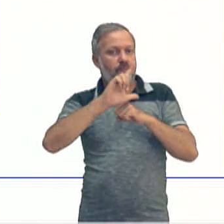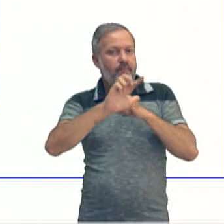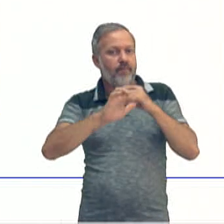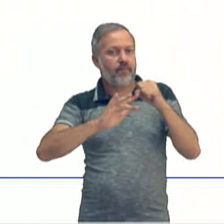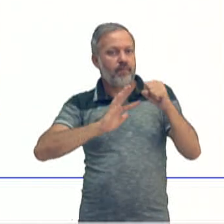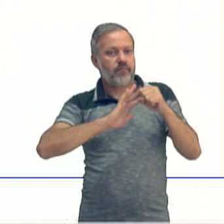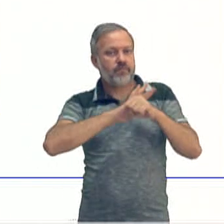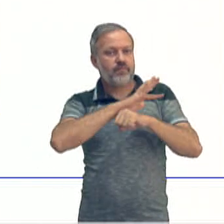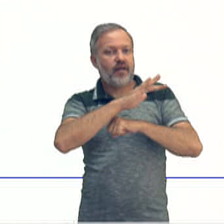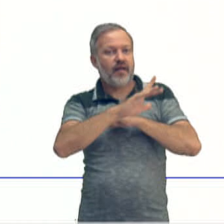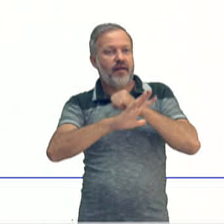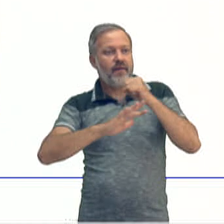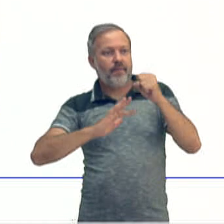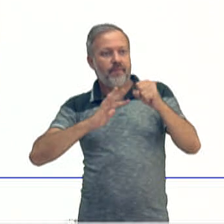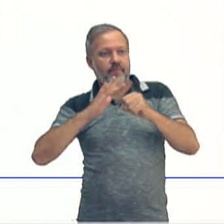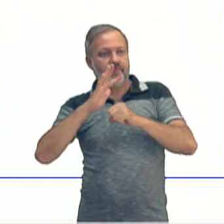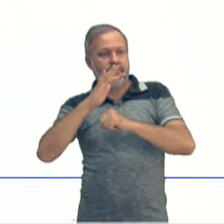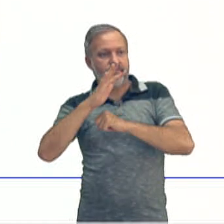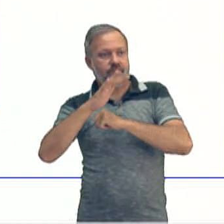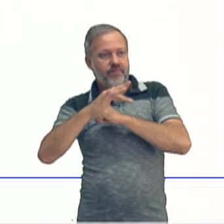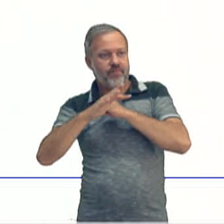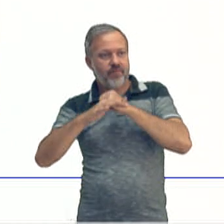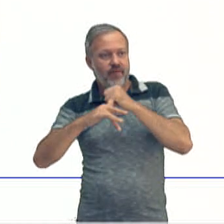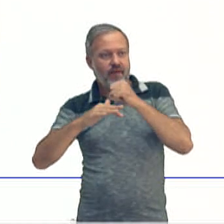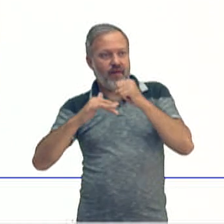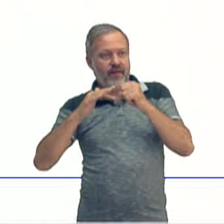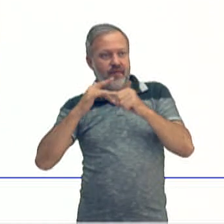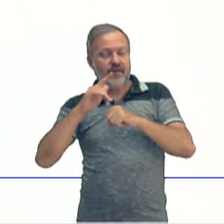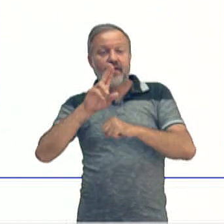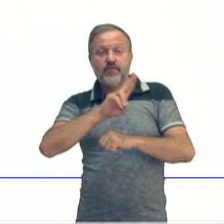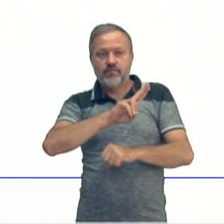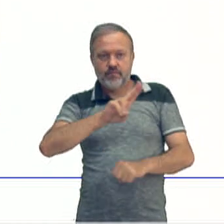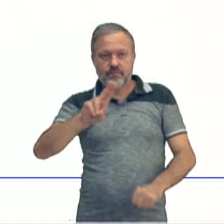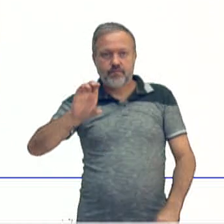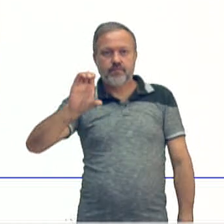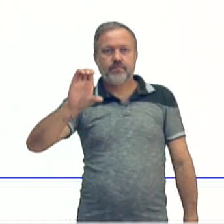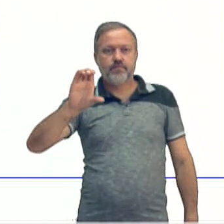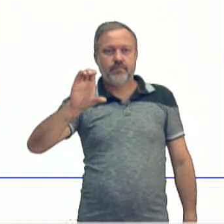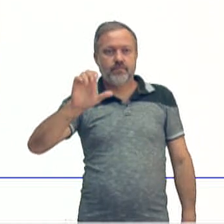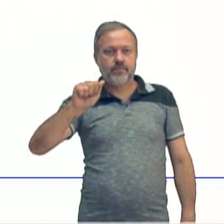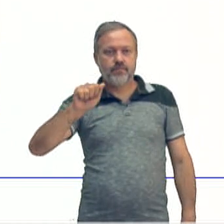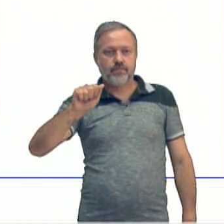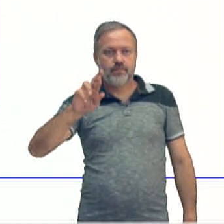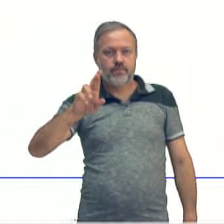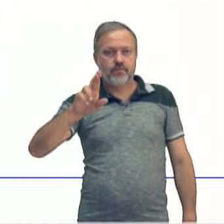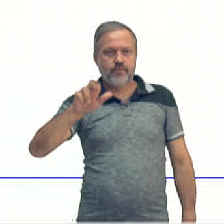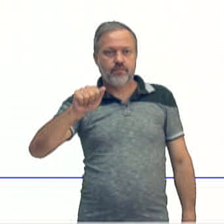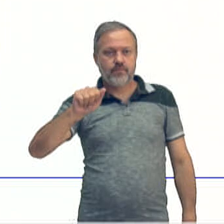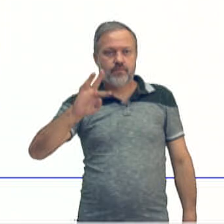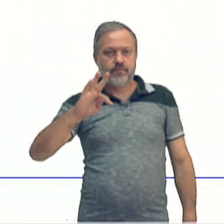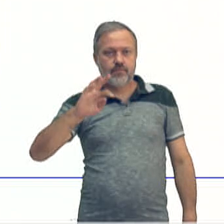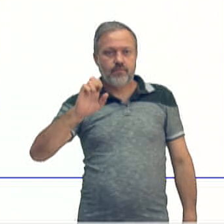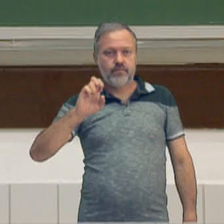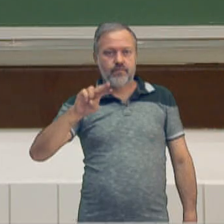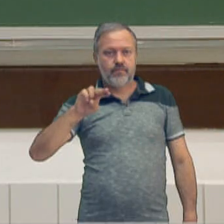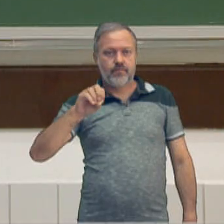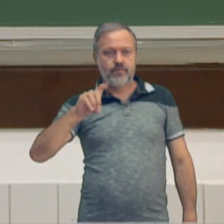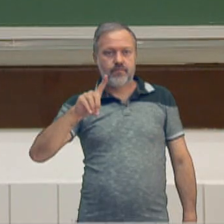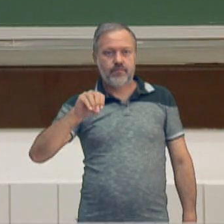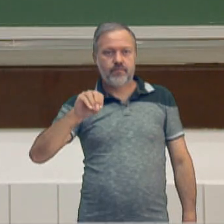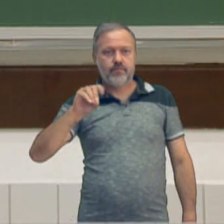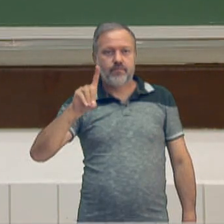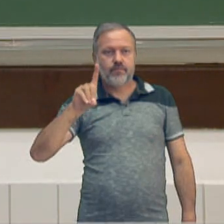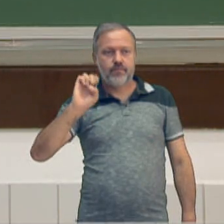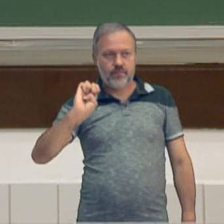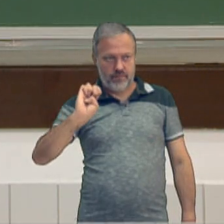são pigmentos acessórios das plantas. Para que isso é importante? Para a fotossíntese. Então, o principal pigmento da fotossíntese é